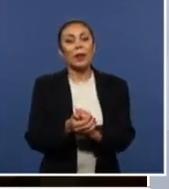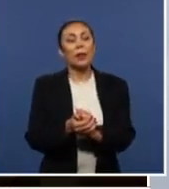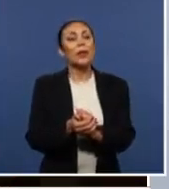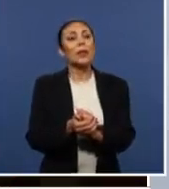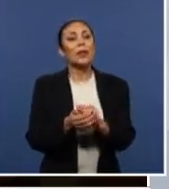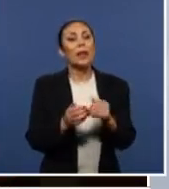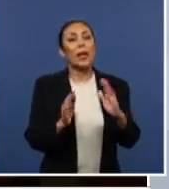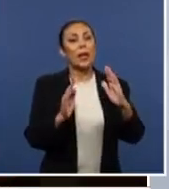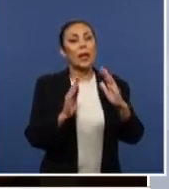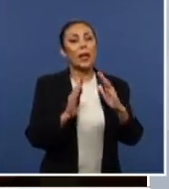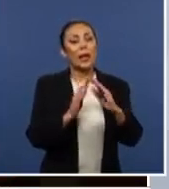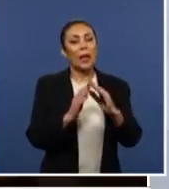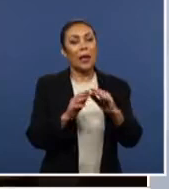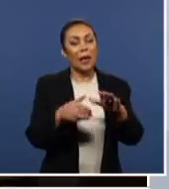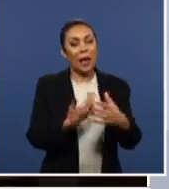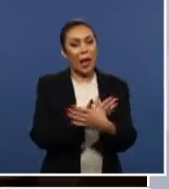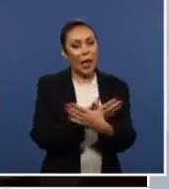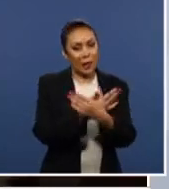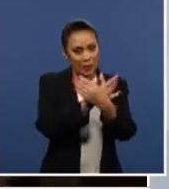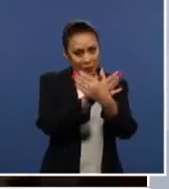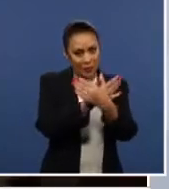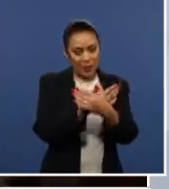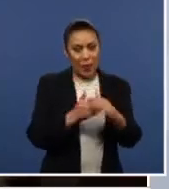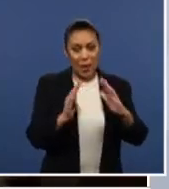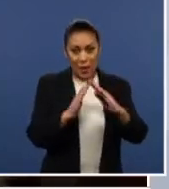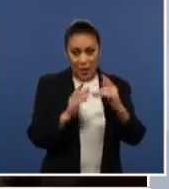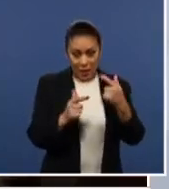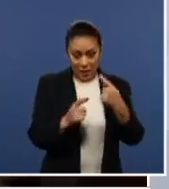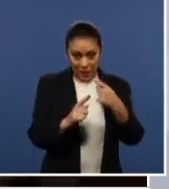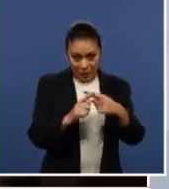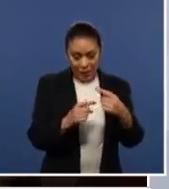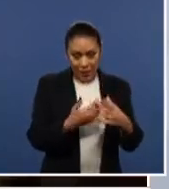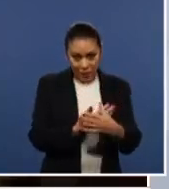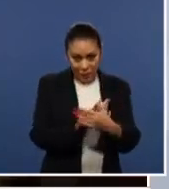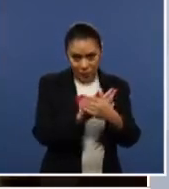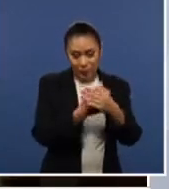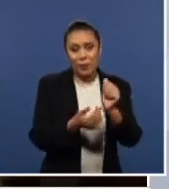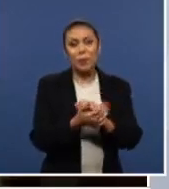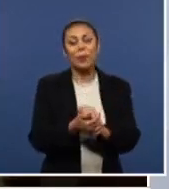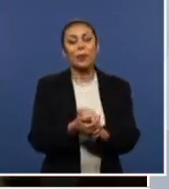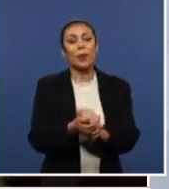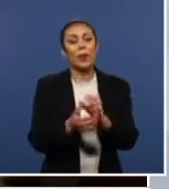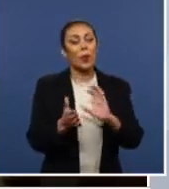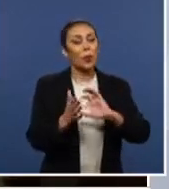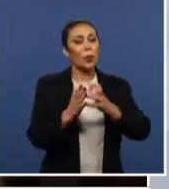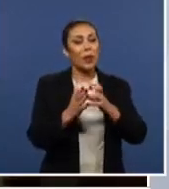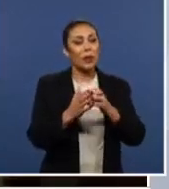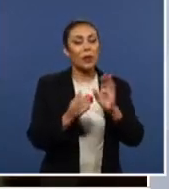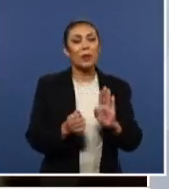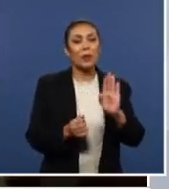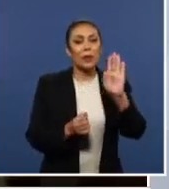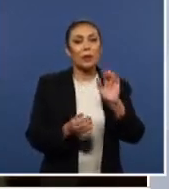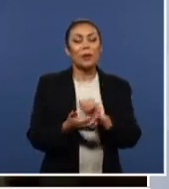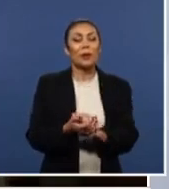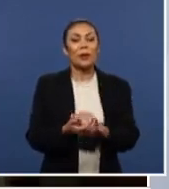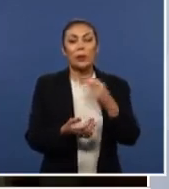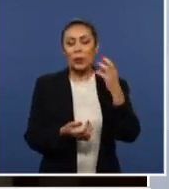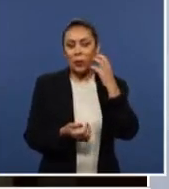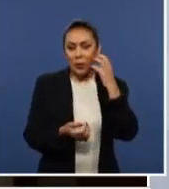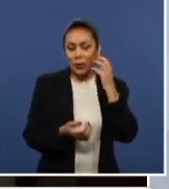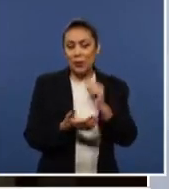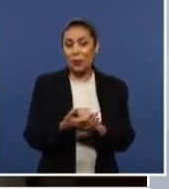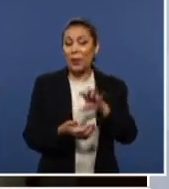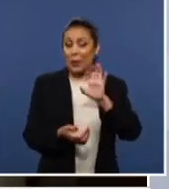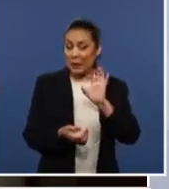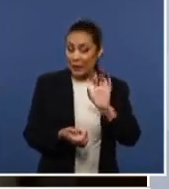Universal, partido que é o partido pelo qual o Tarcísio é candidato, esse